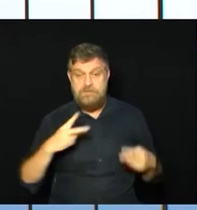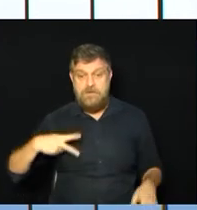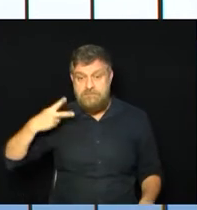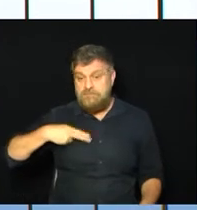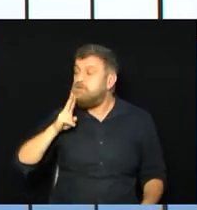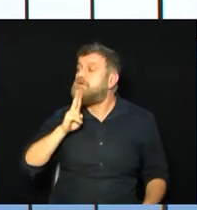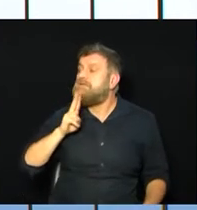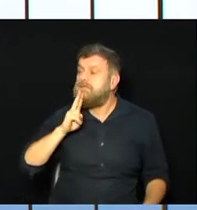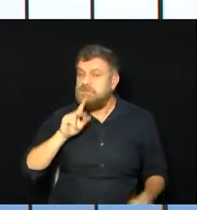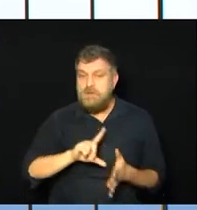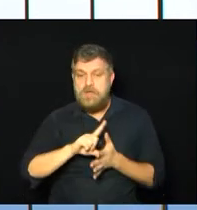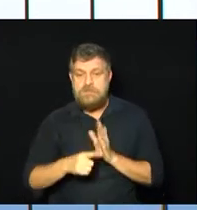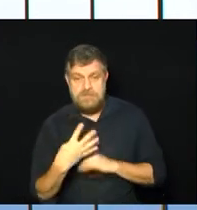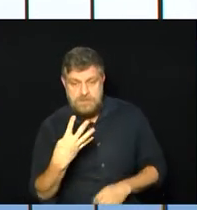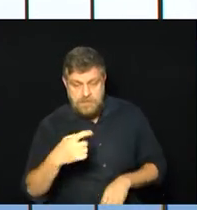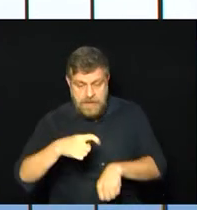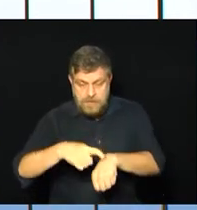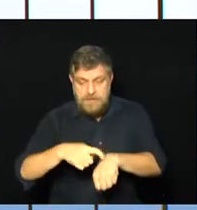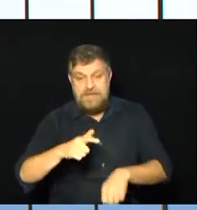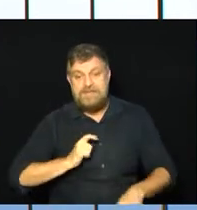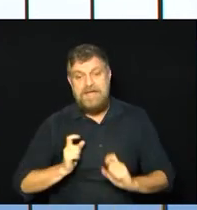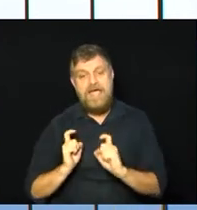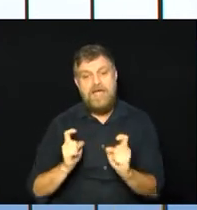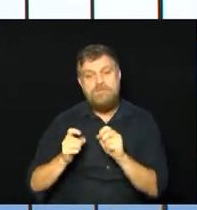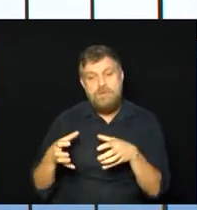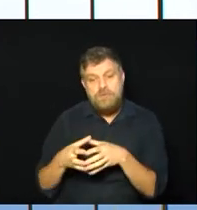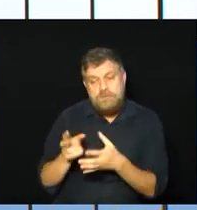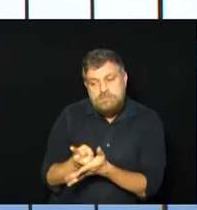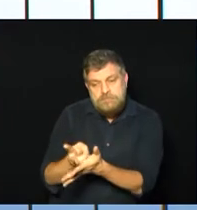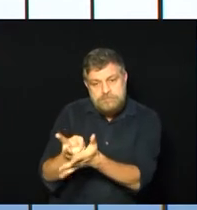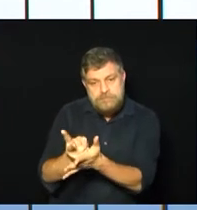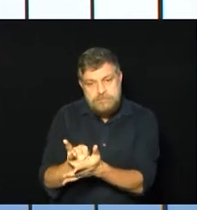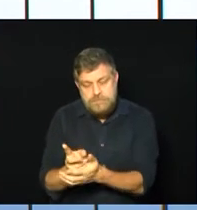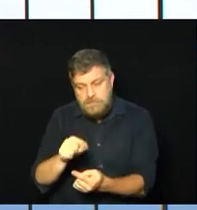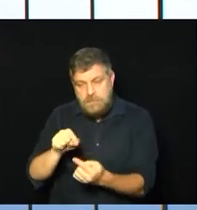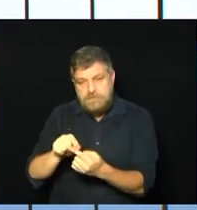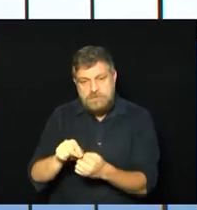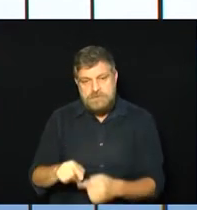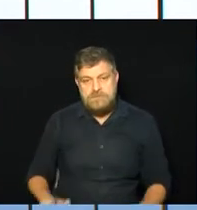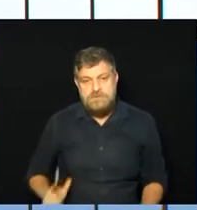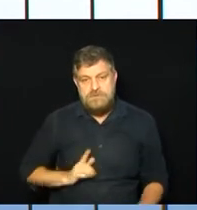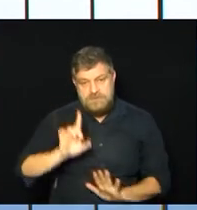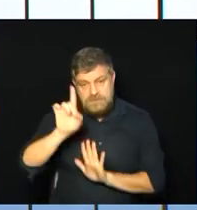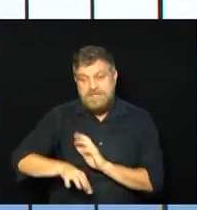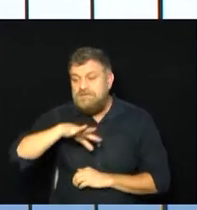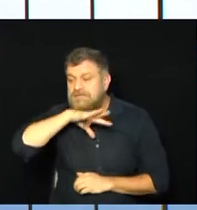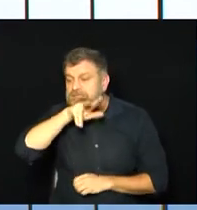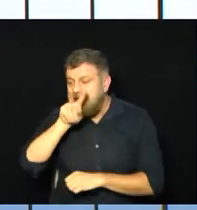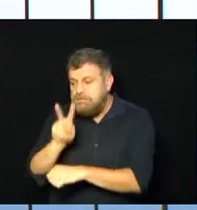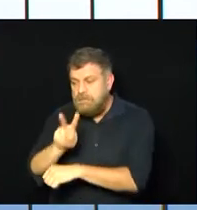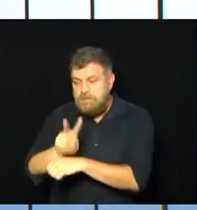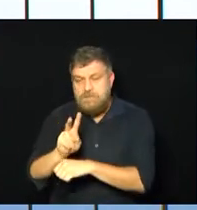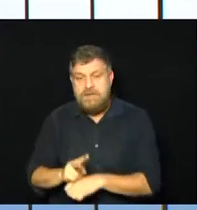Osseri. E às 4 horas tem reunião da Comissão Permanente de Proteção e Defesa dos Direitos dos Animais, que